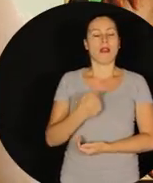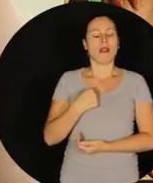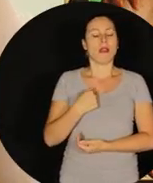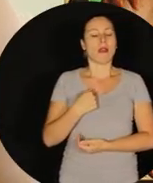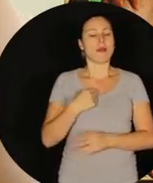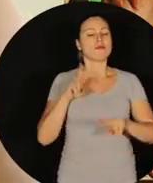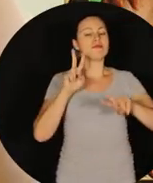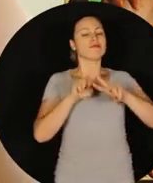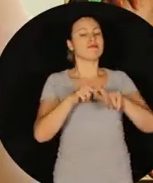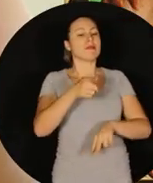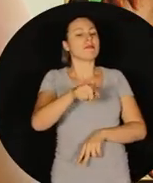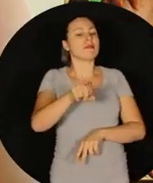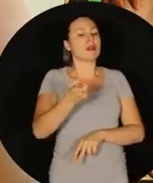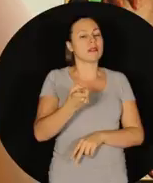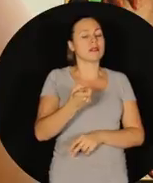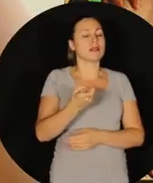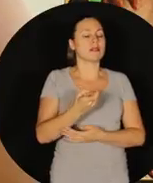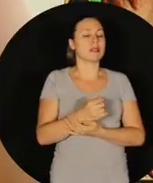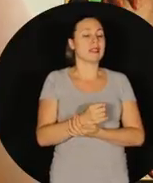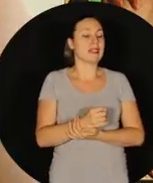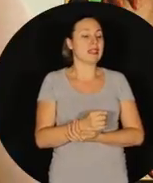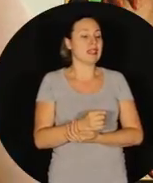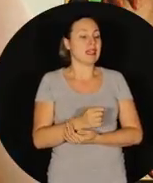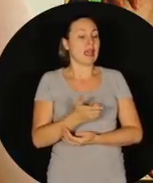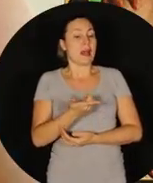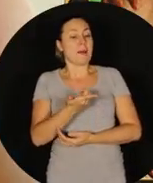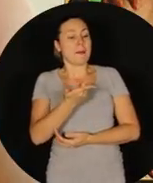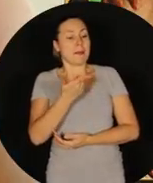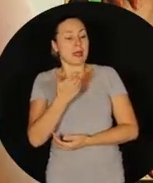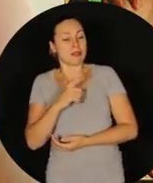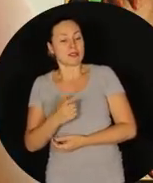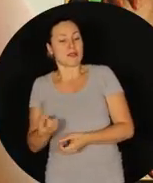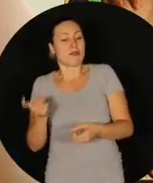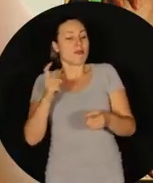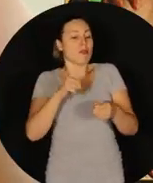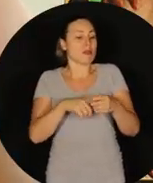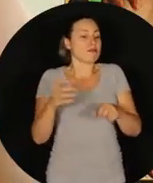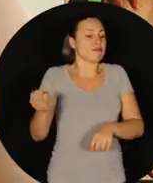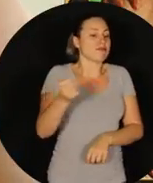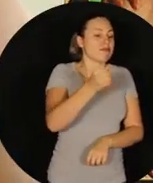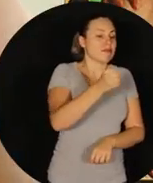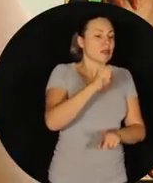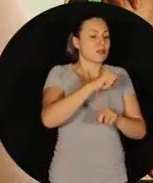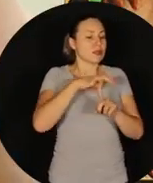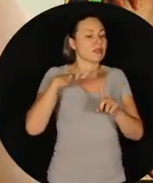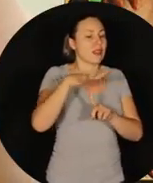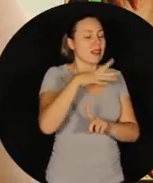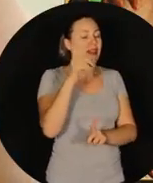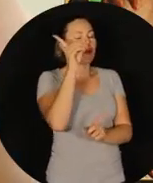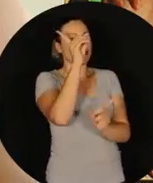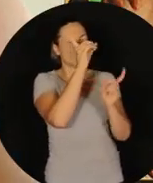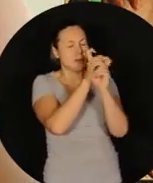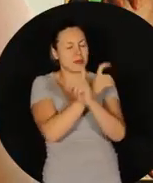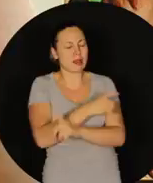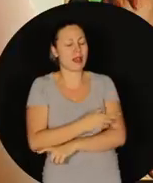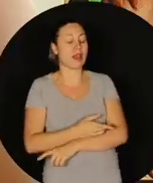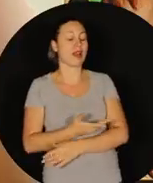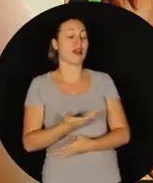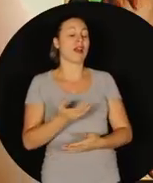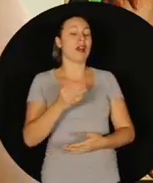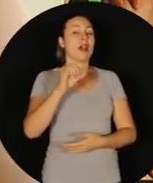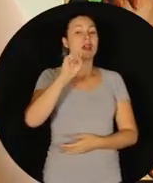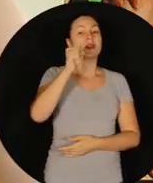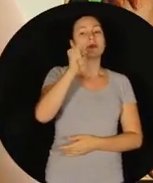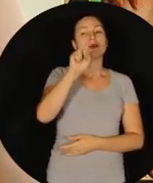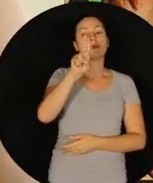e, com uma ex-presidiária, se colocar de volta na sociedade é muito complicado. E